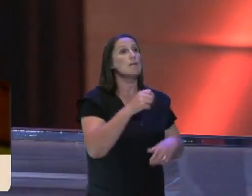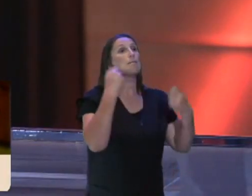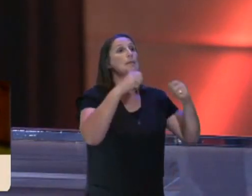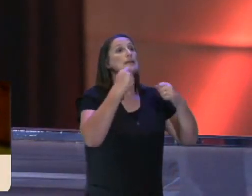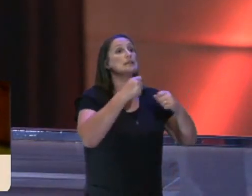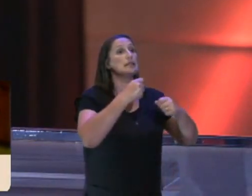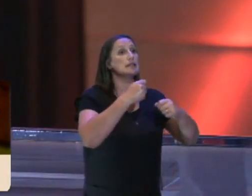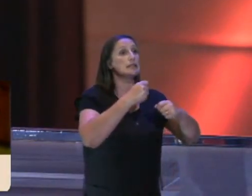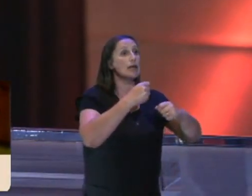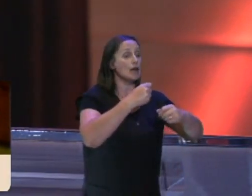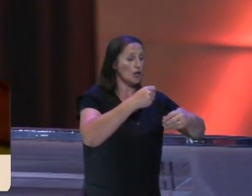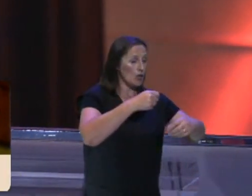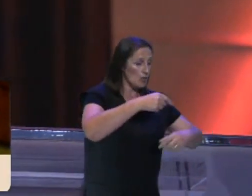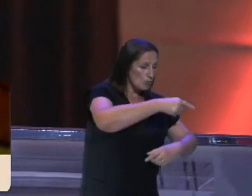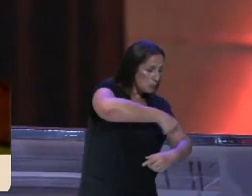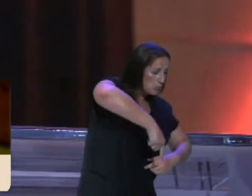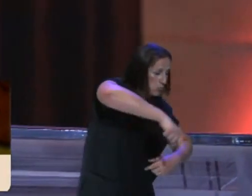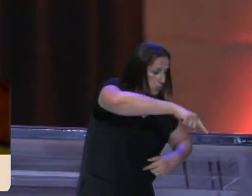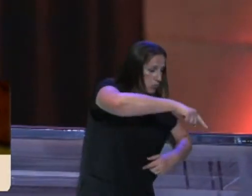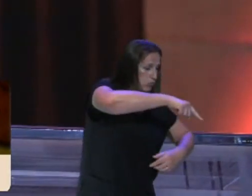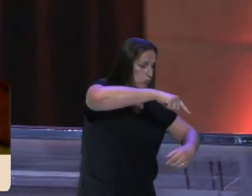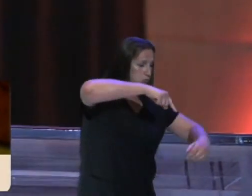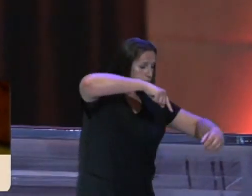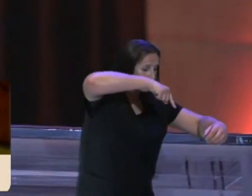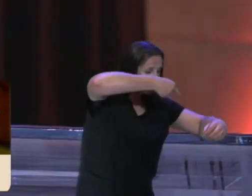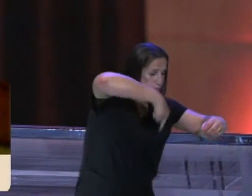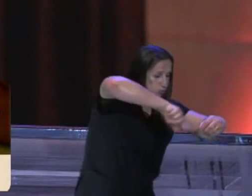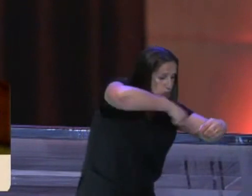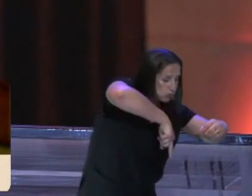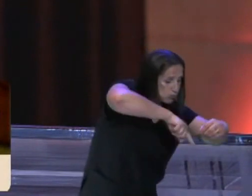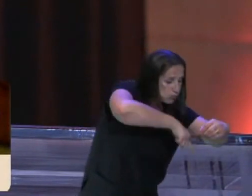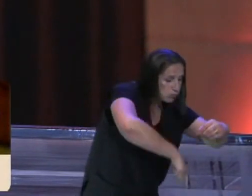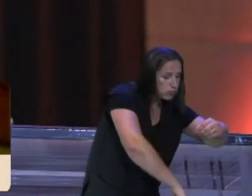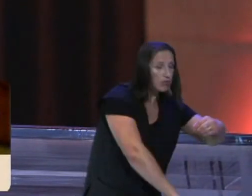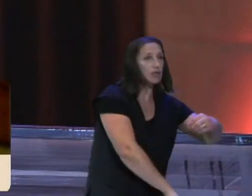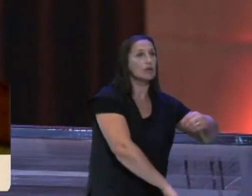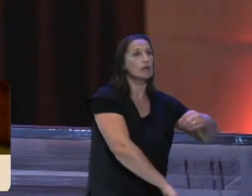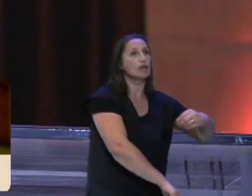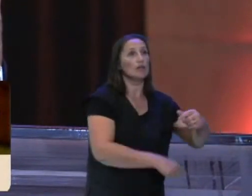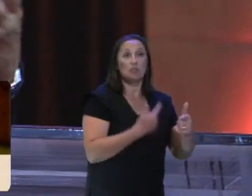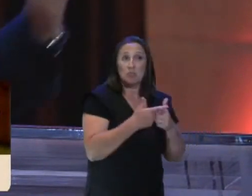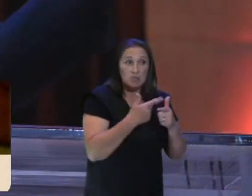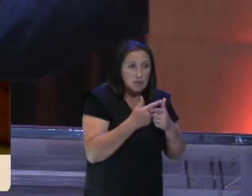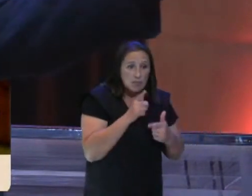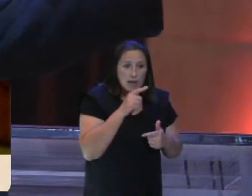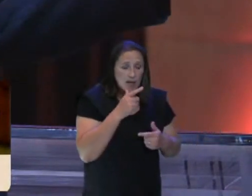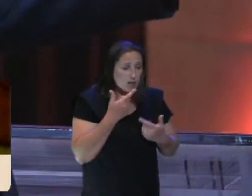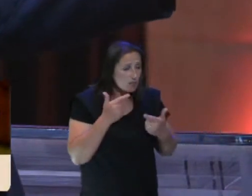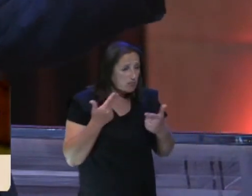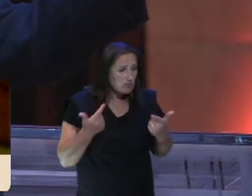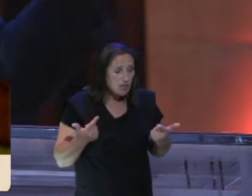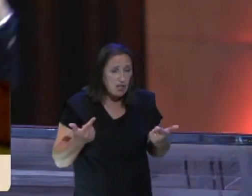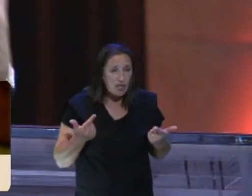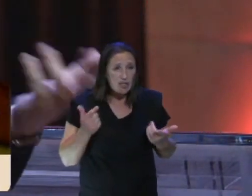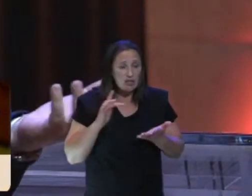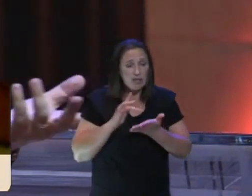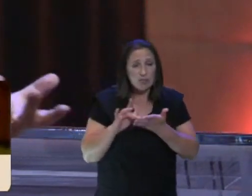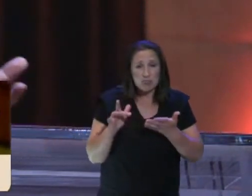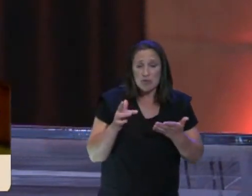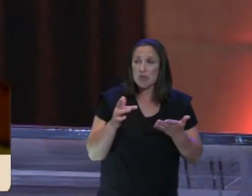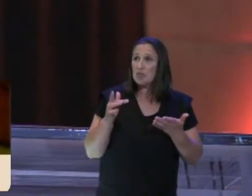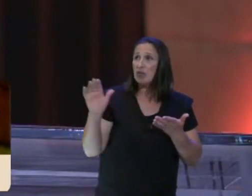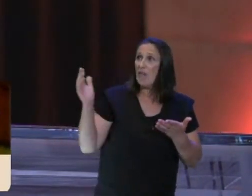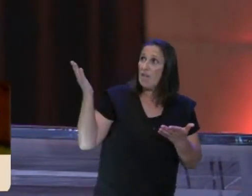cisternas. Senhor, cavar cisterna, nós não estamos com um problema de água, nós estamos com um problema de guerra, os inimigos vão vir para